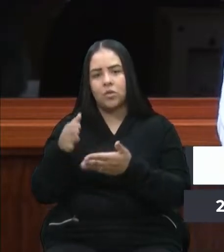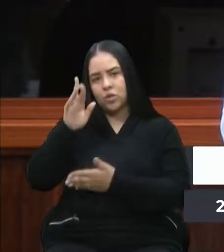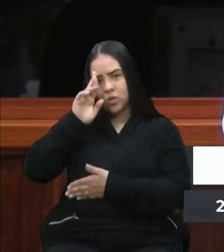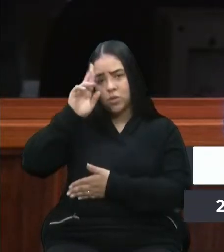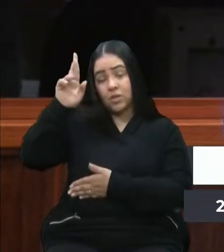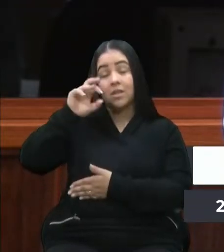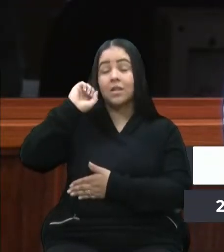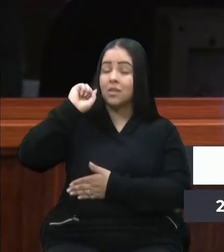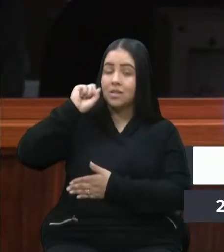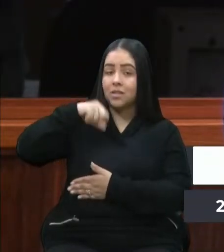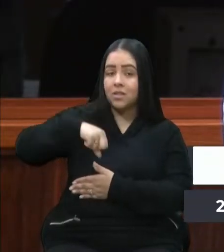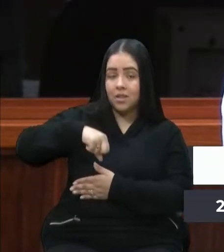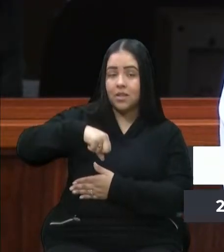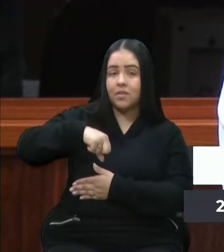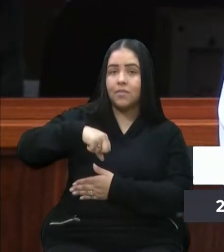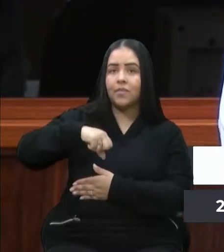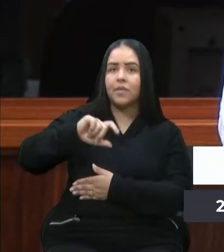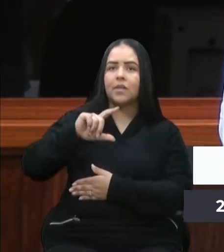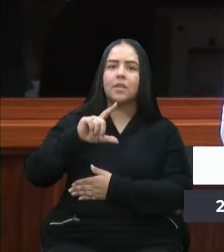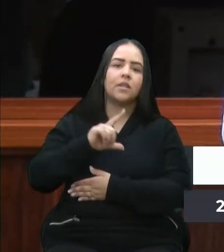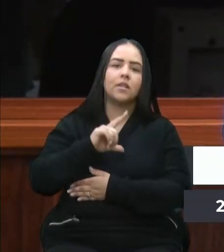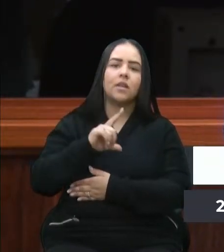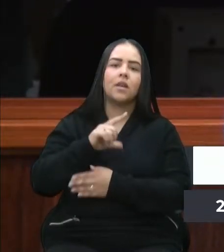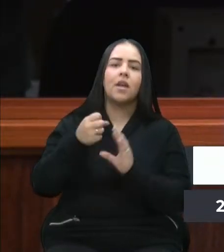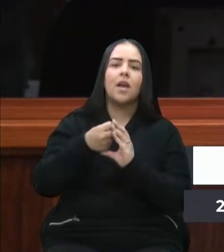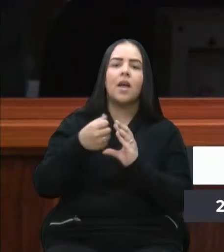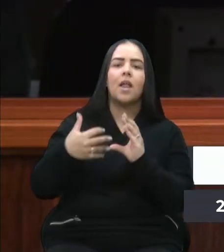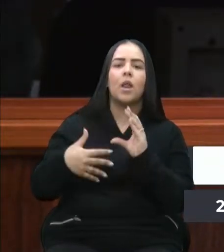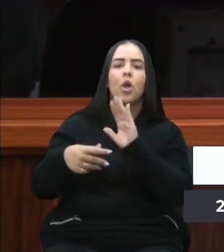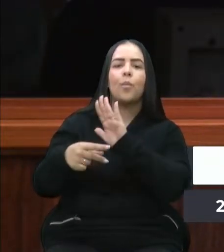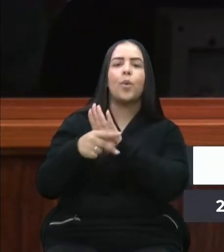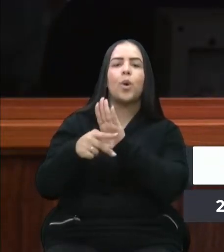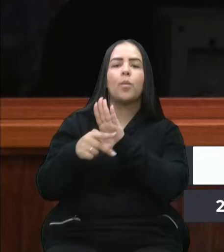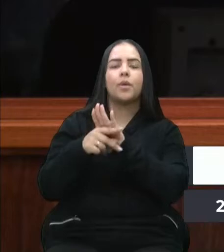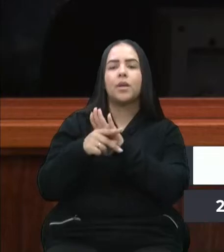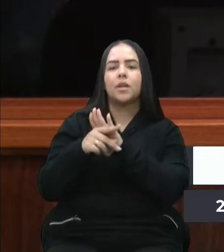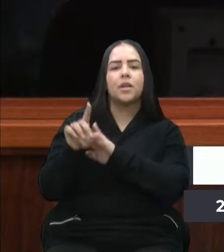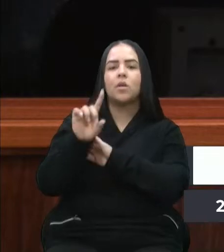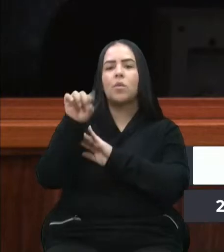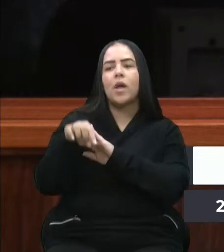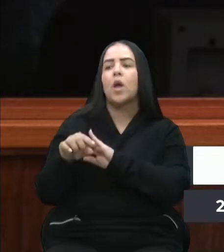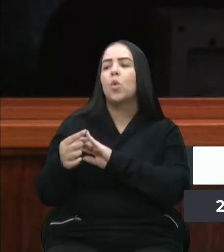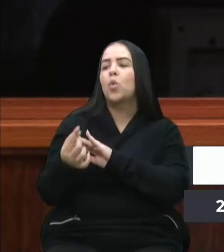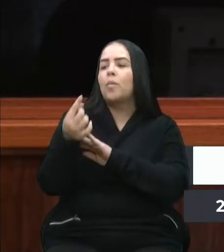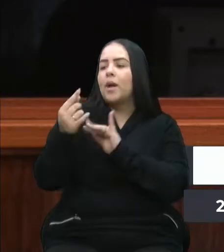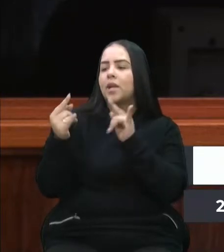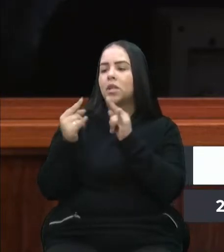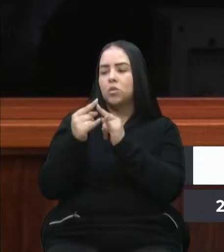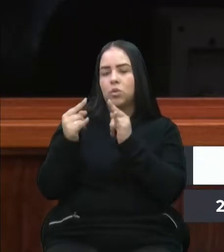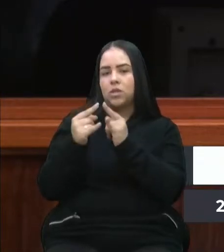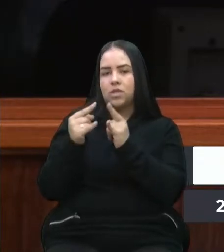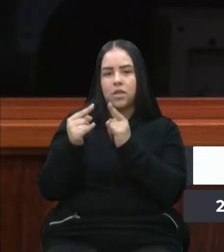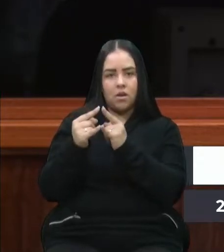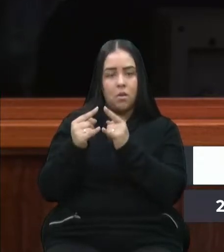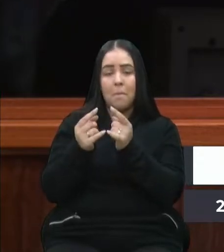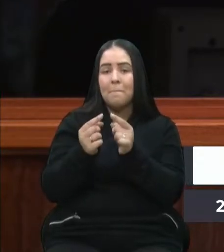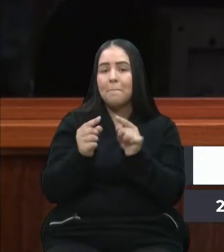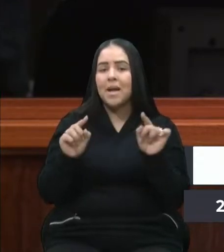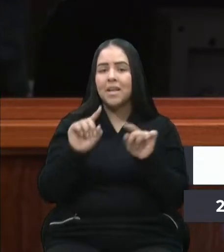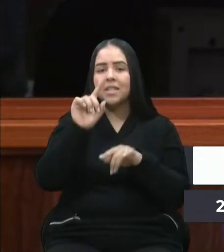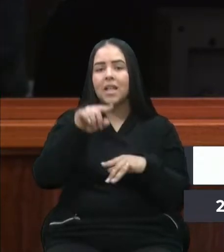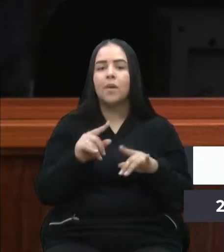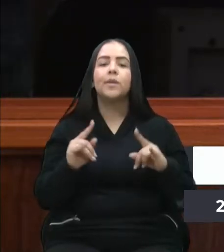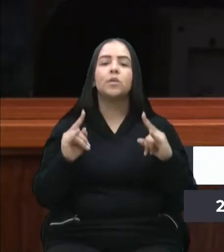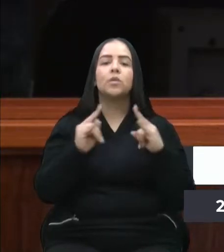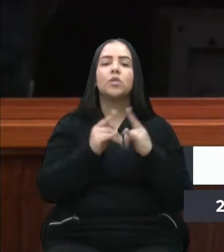que sim, ainda tem a característica de não ser uma entidade reconhecida, mas que é uma entidade